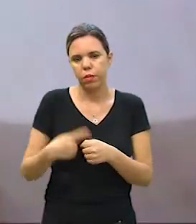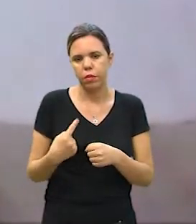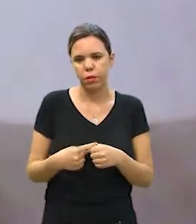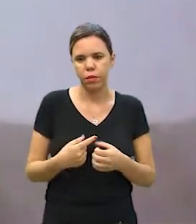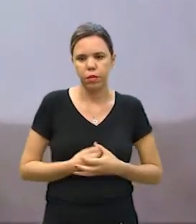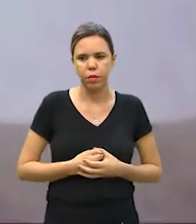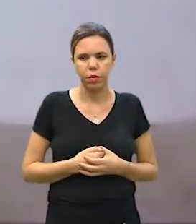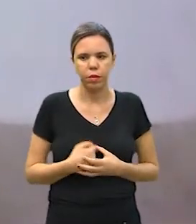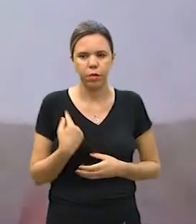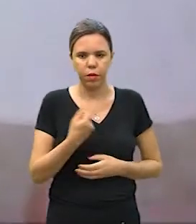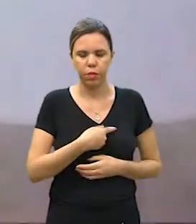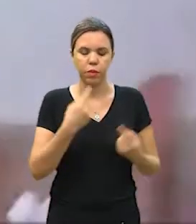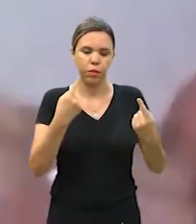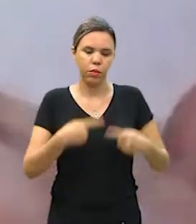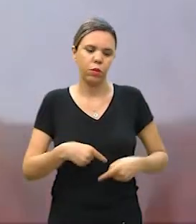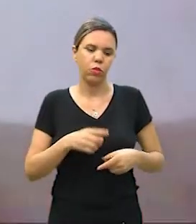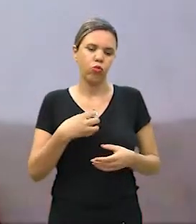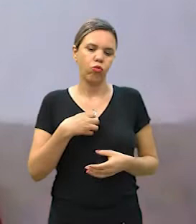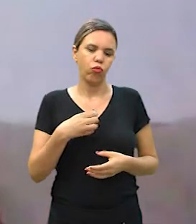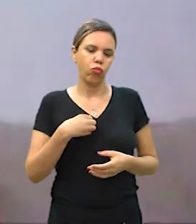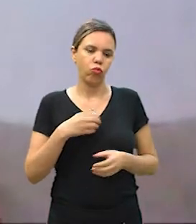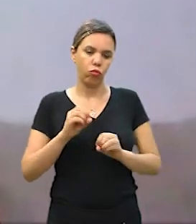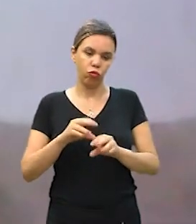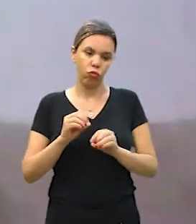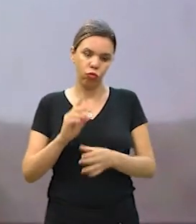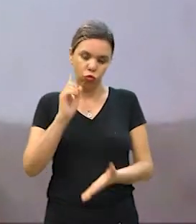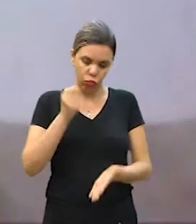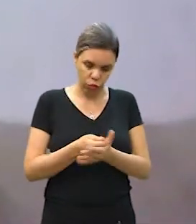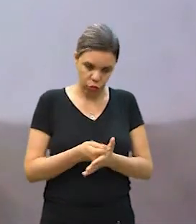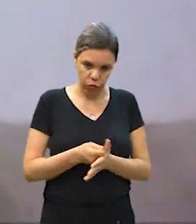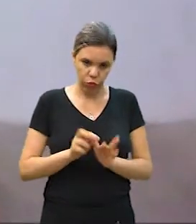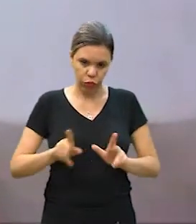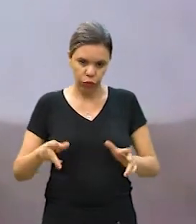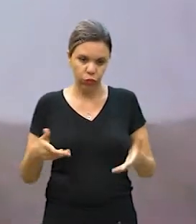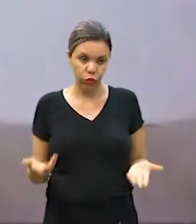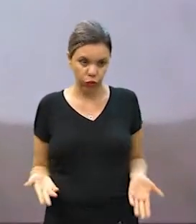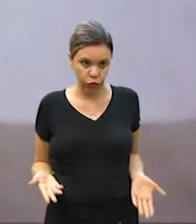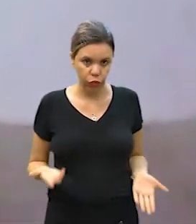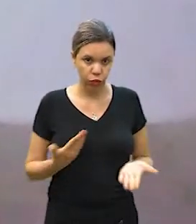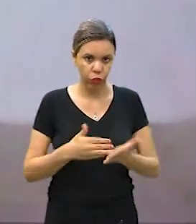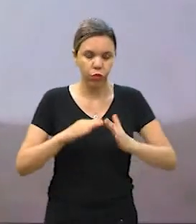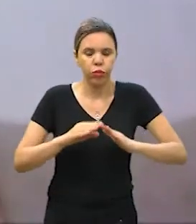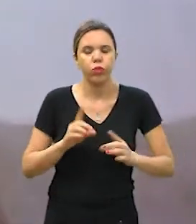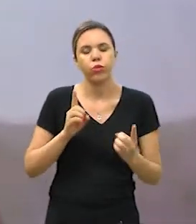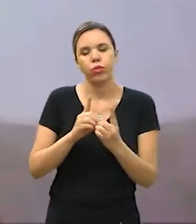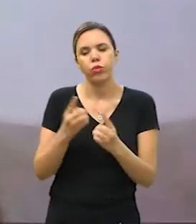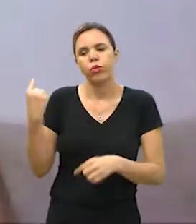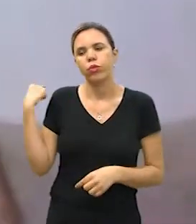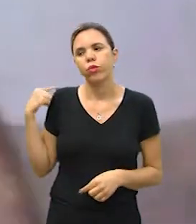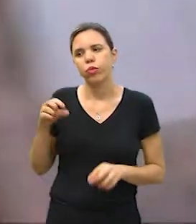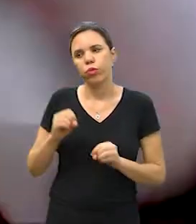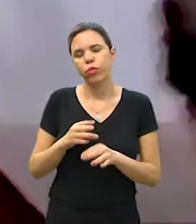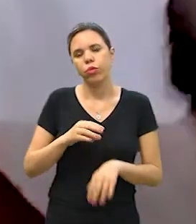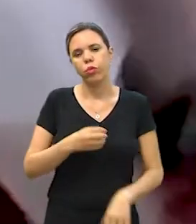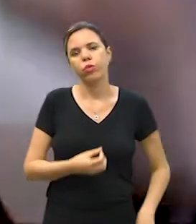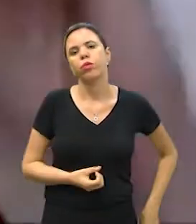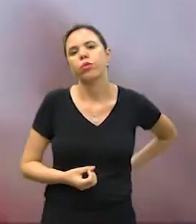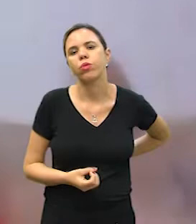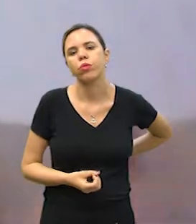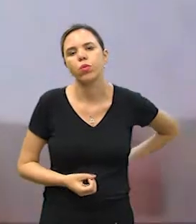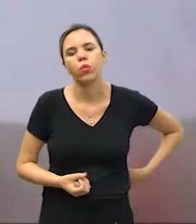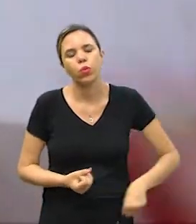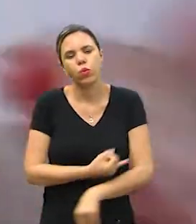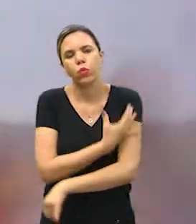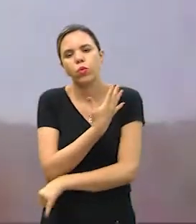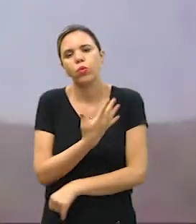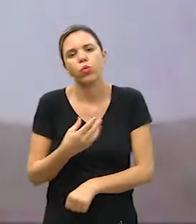e municipal. Nós somos contra a maneira que está sendo colocada. Então, uma escola que atendia lá ensino